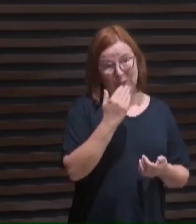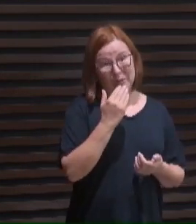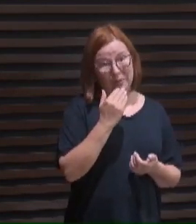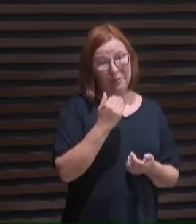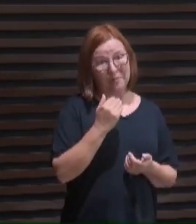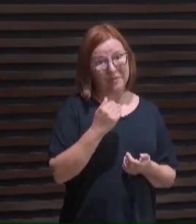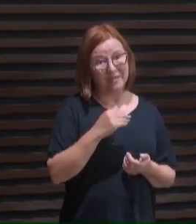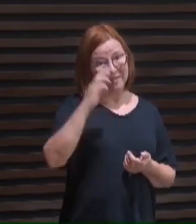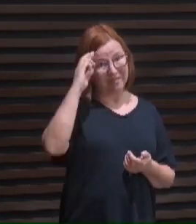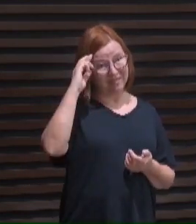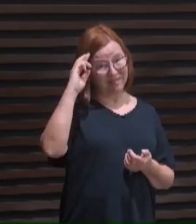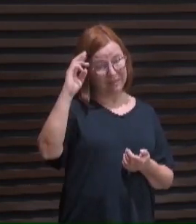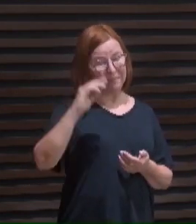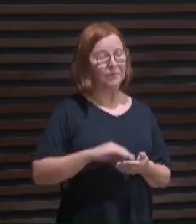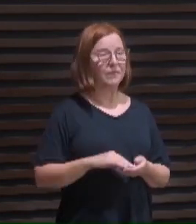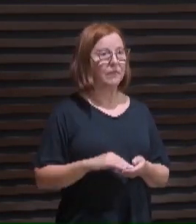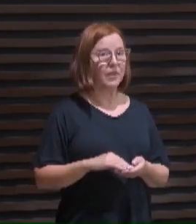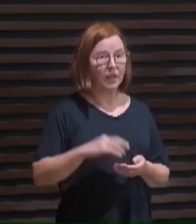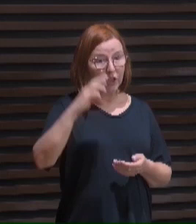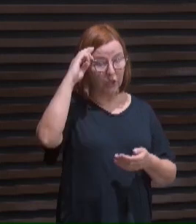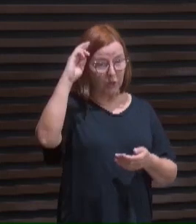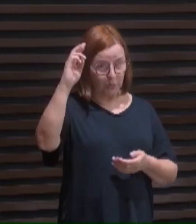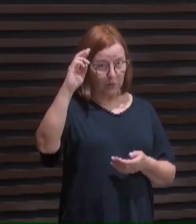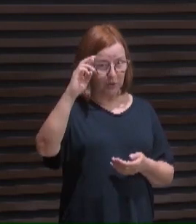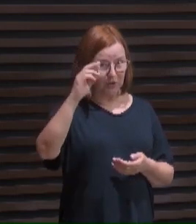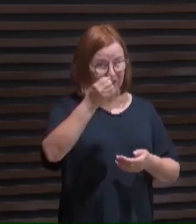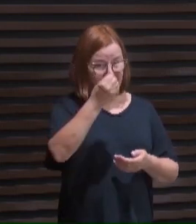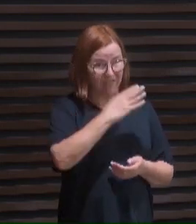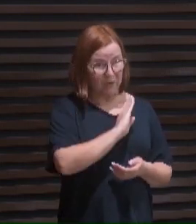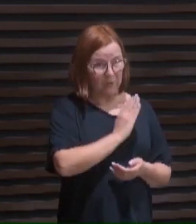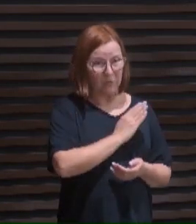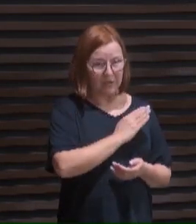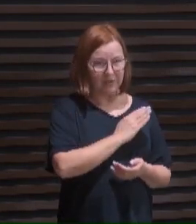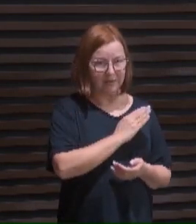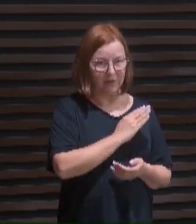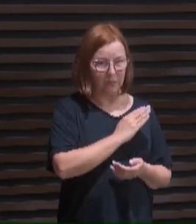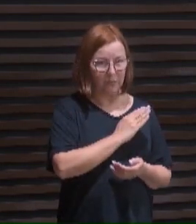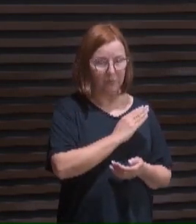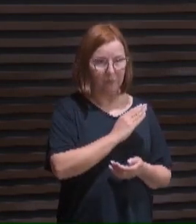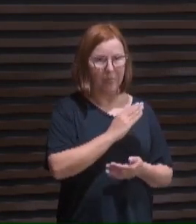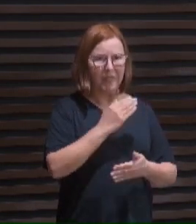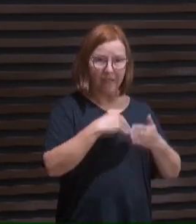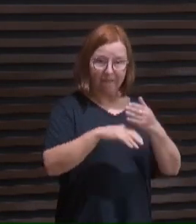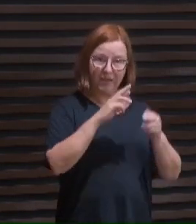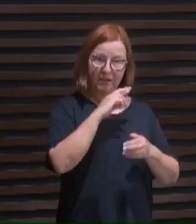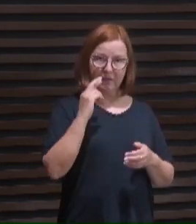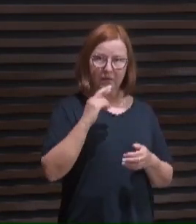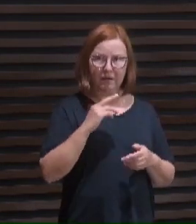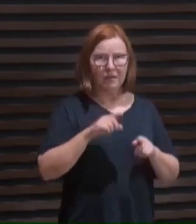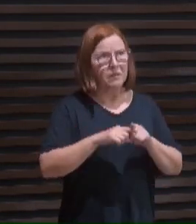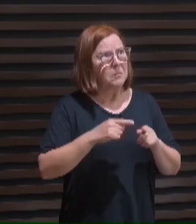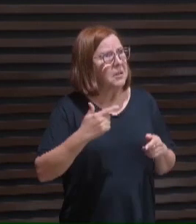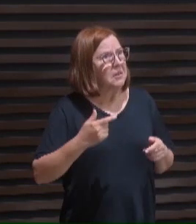vai, entra num restaurante e coma. Mas eu não tenho dinheiro, como é que eu vou comer? Ele disse: quando foi que eu trabalhei com